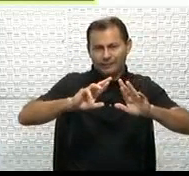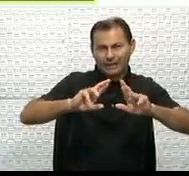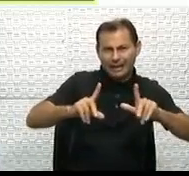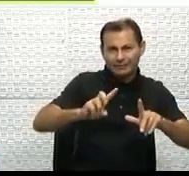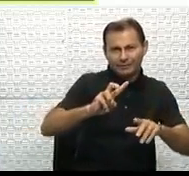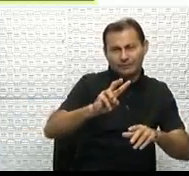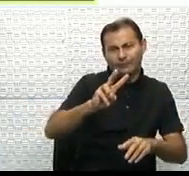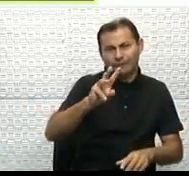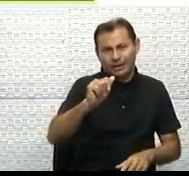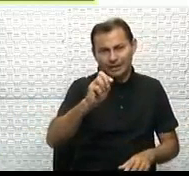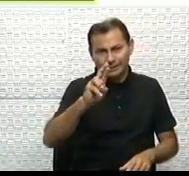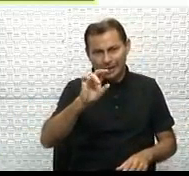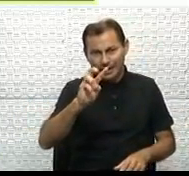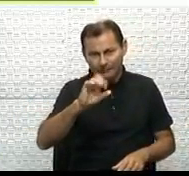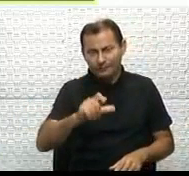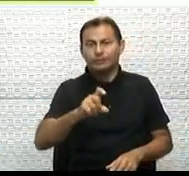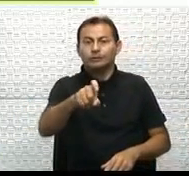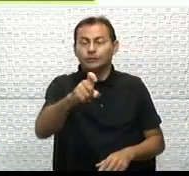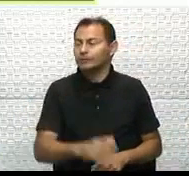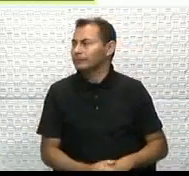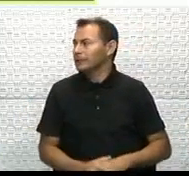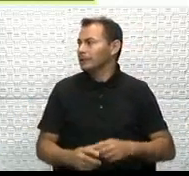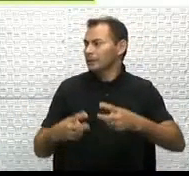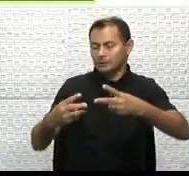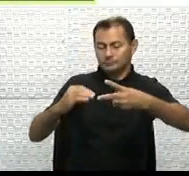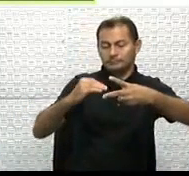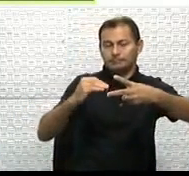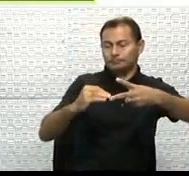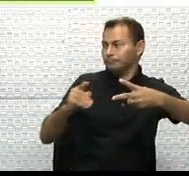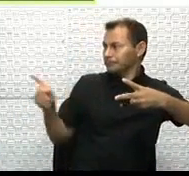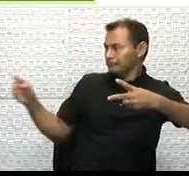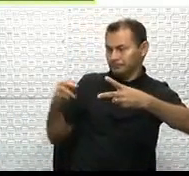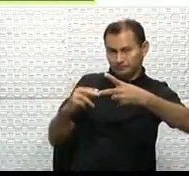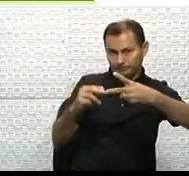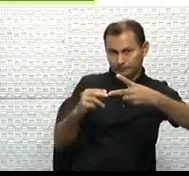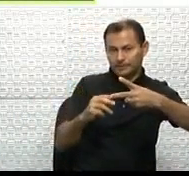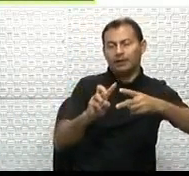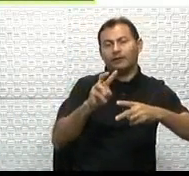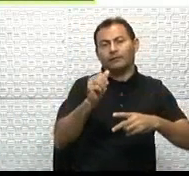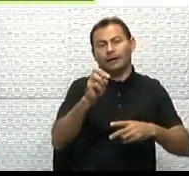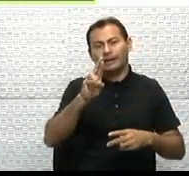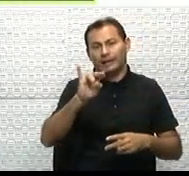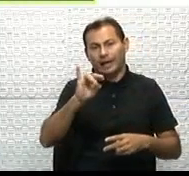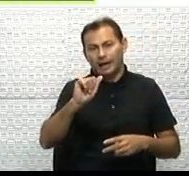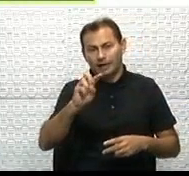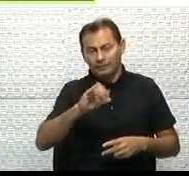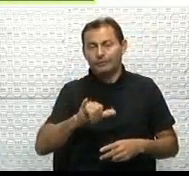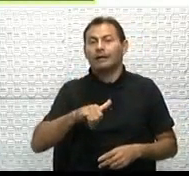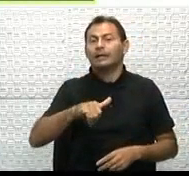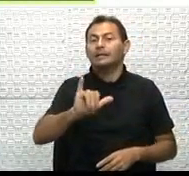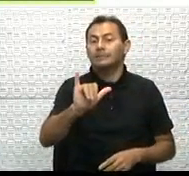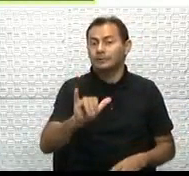X, e na segunda linha nós temos unidades vendidas, que eu vou chamar de variável Y.